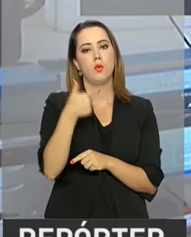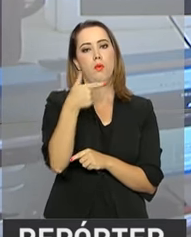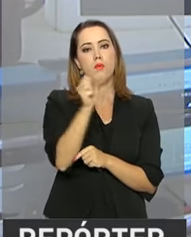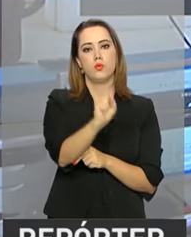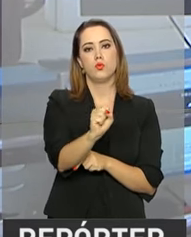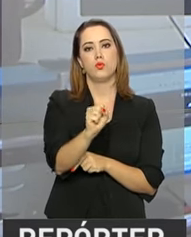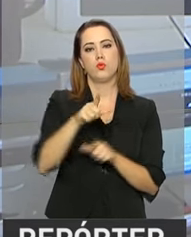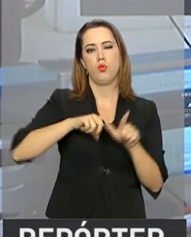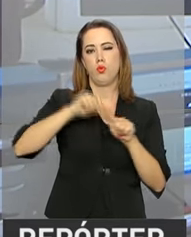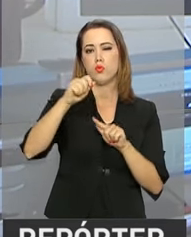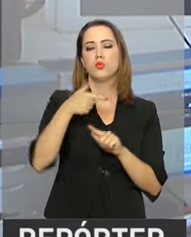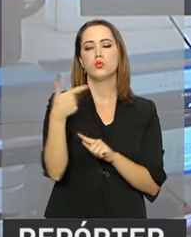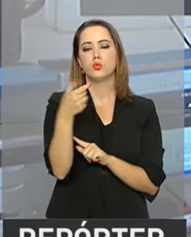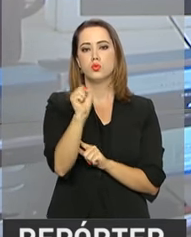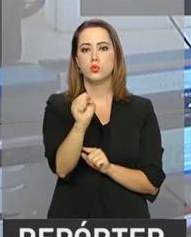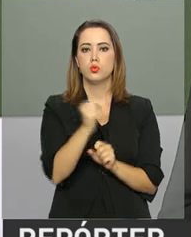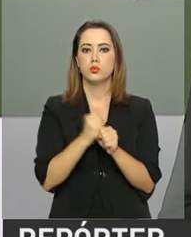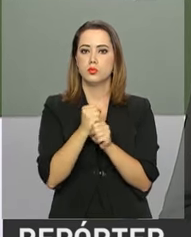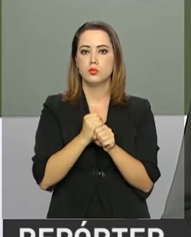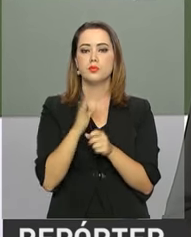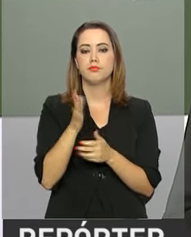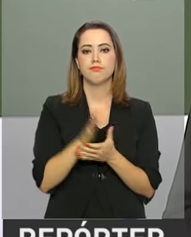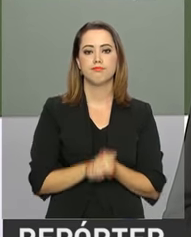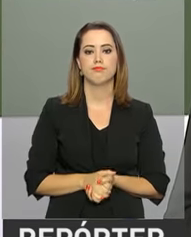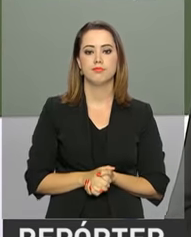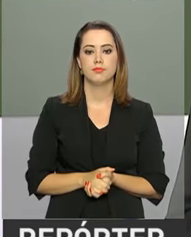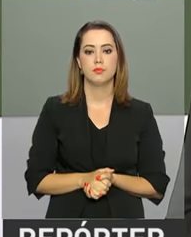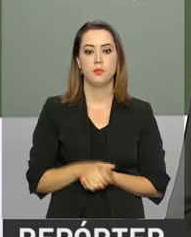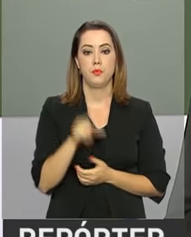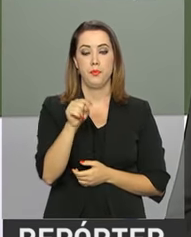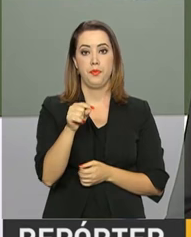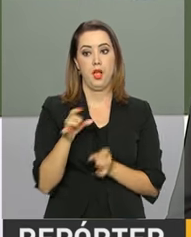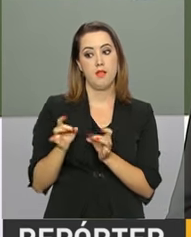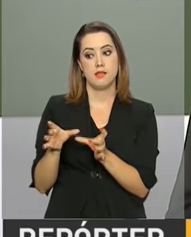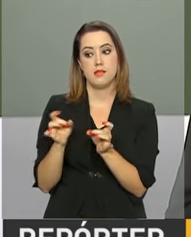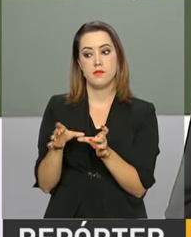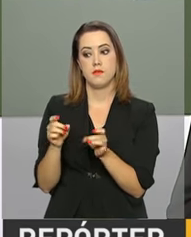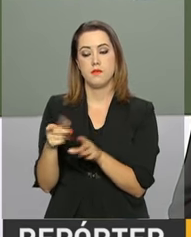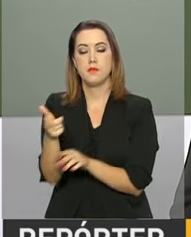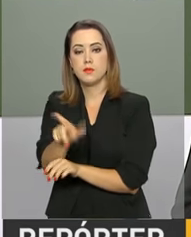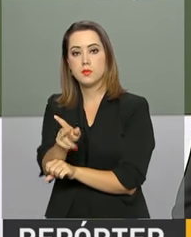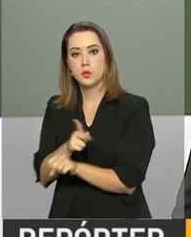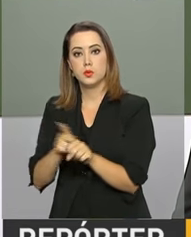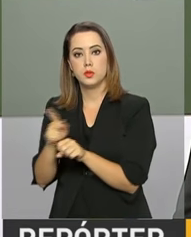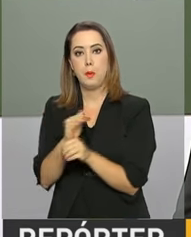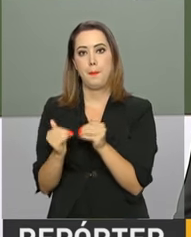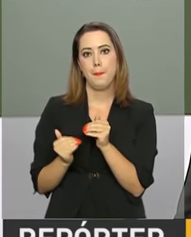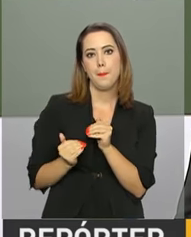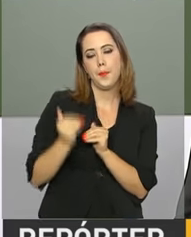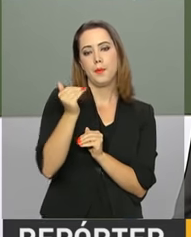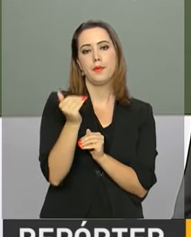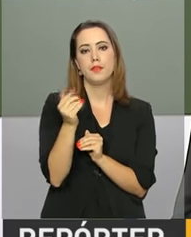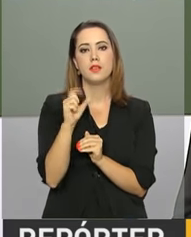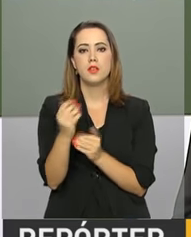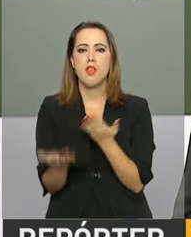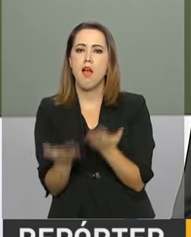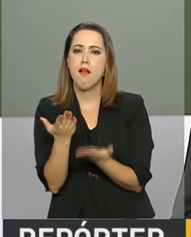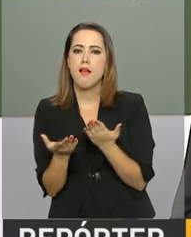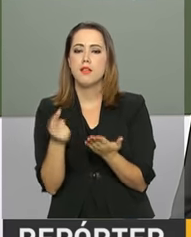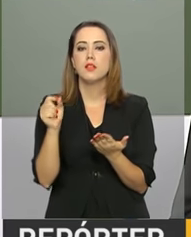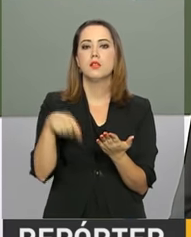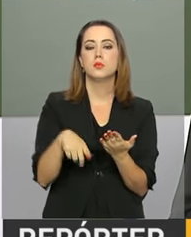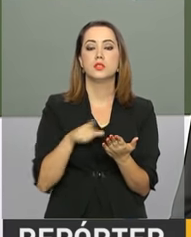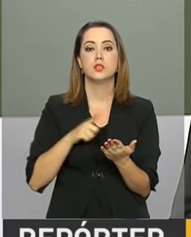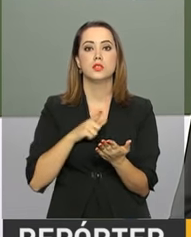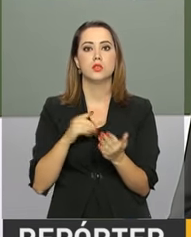repórter Beatriz Amiden tem as informações. As exportações superaram as importações e a balança comercial brasileira registrou